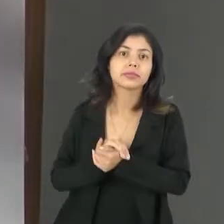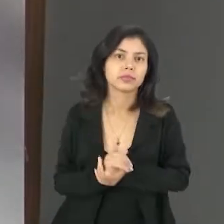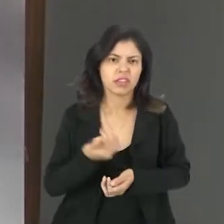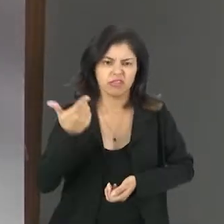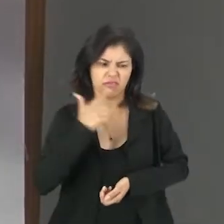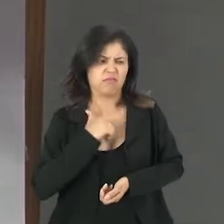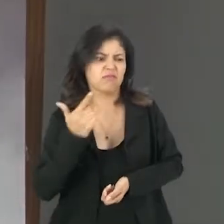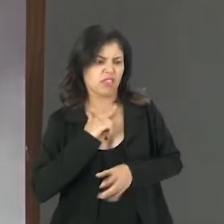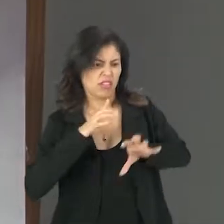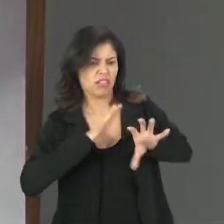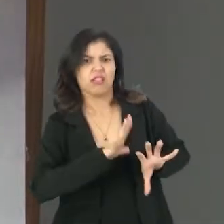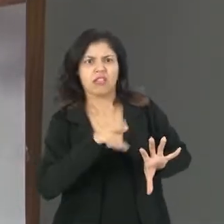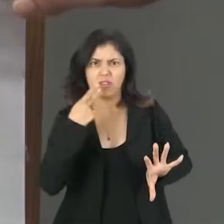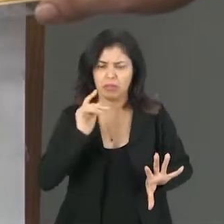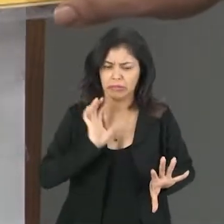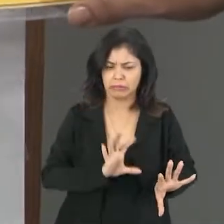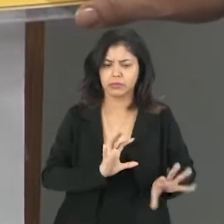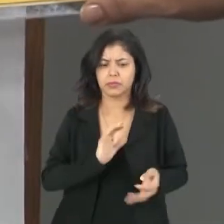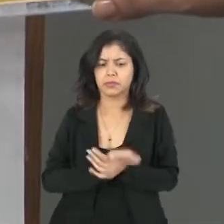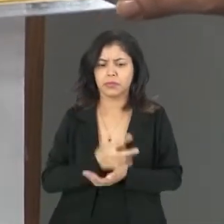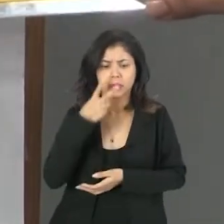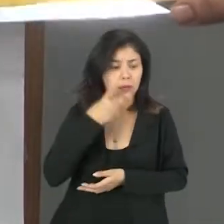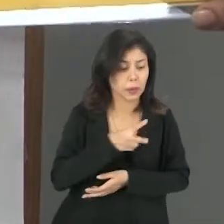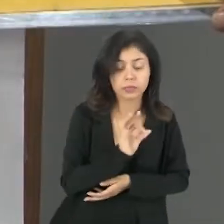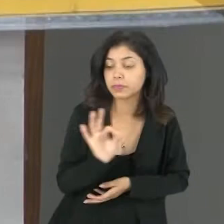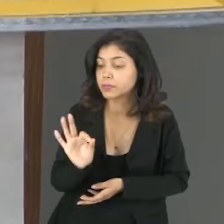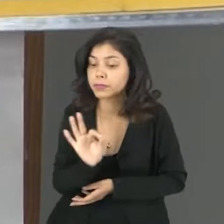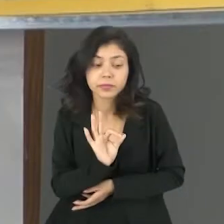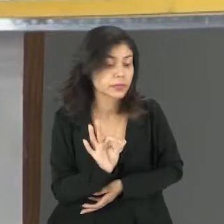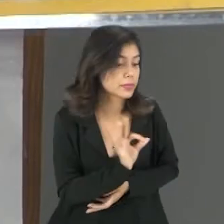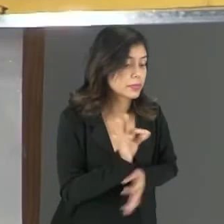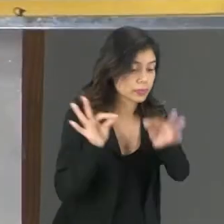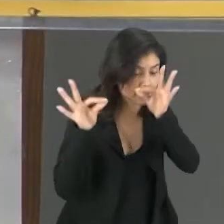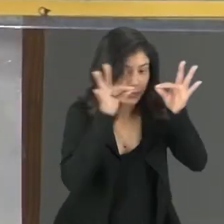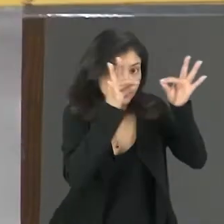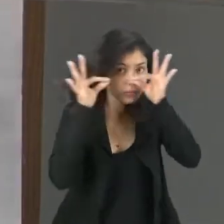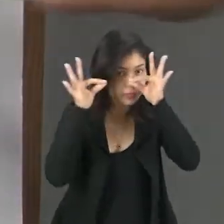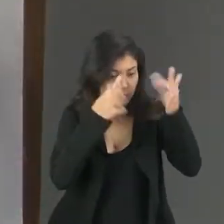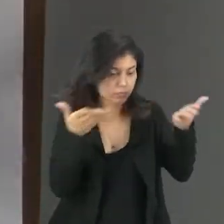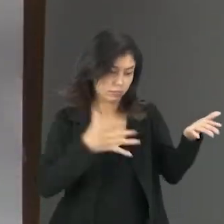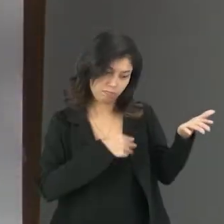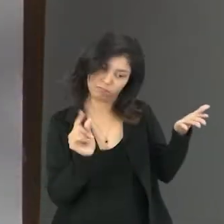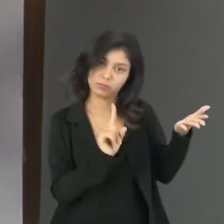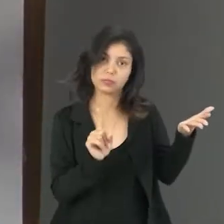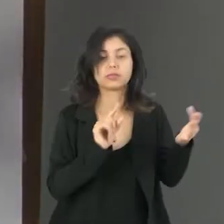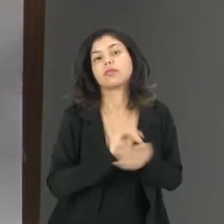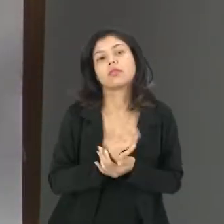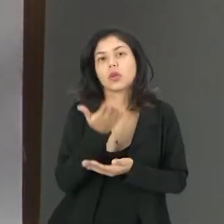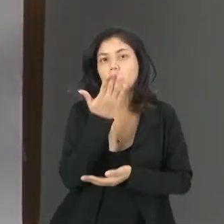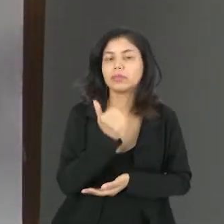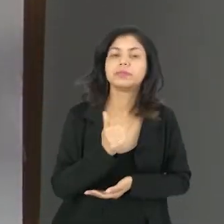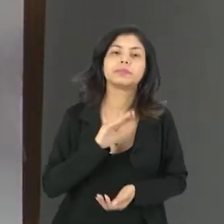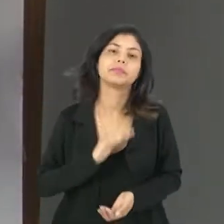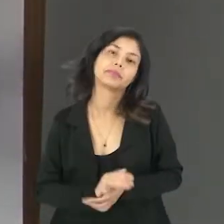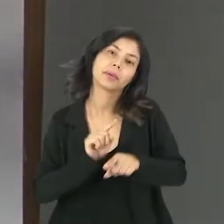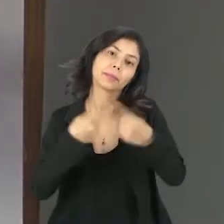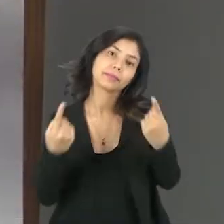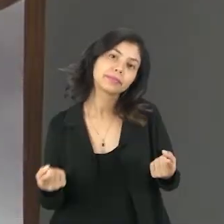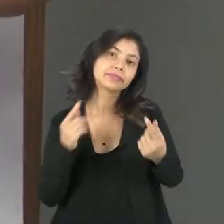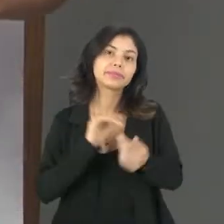horríveis bichos desse ela vê-se logo que não são os filhos da coruja e com meus